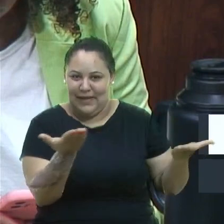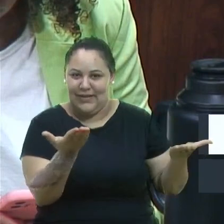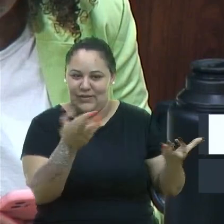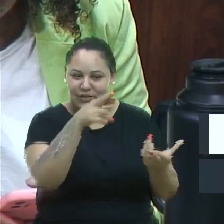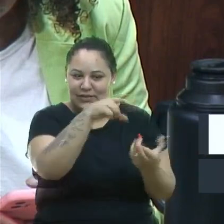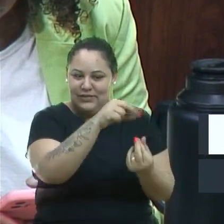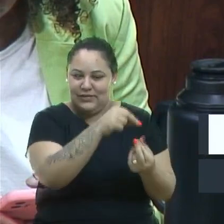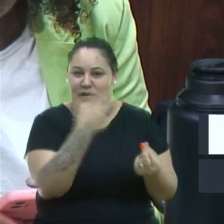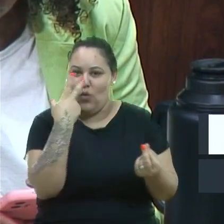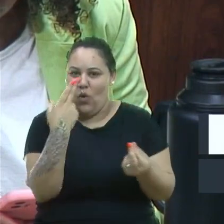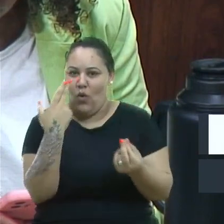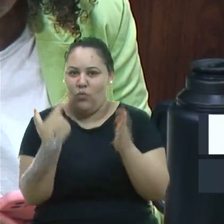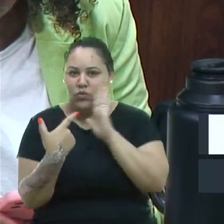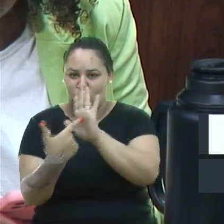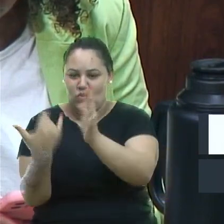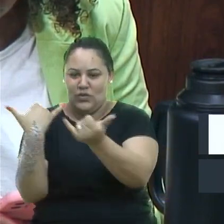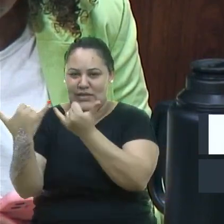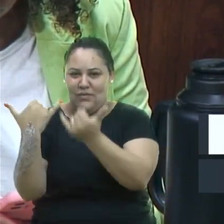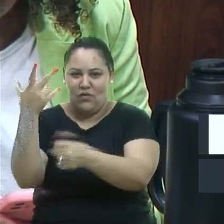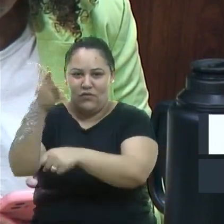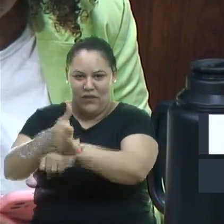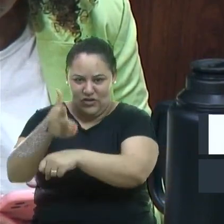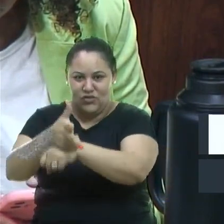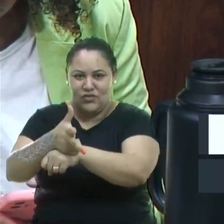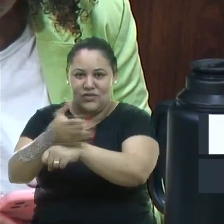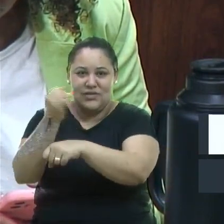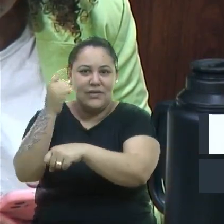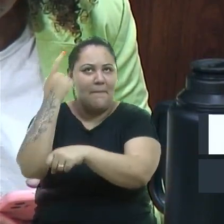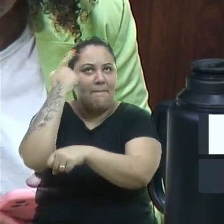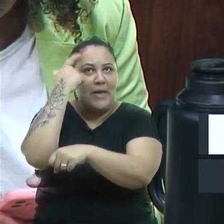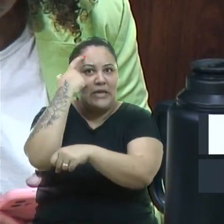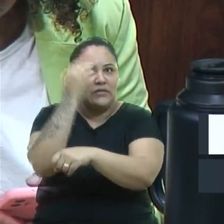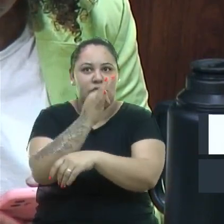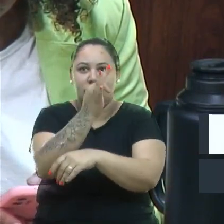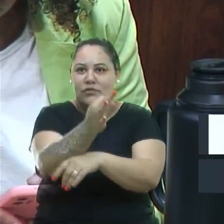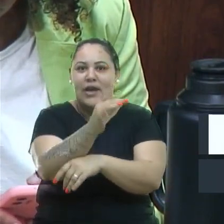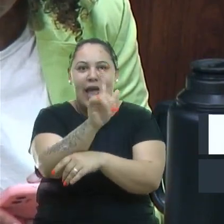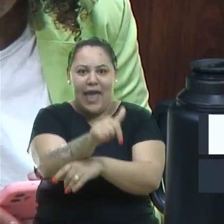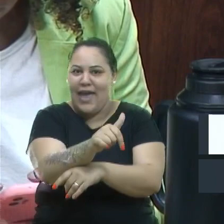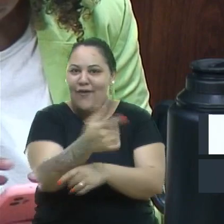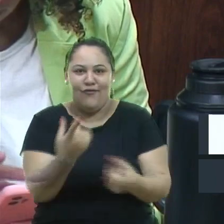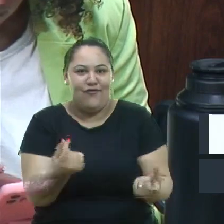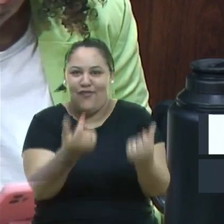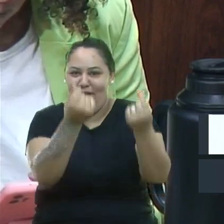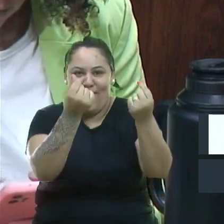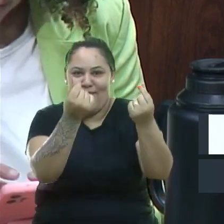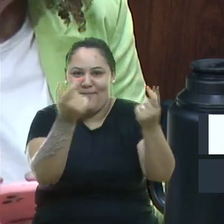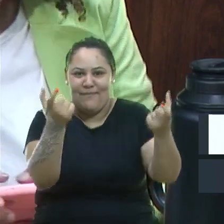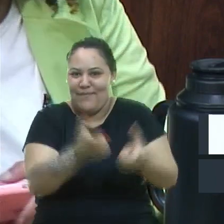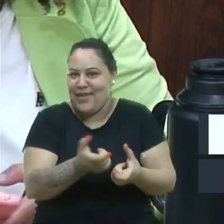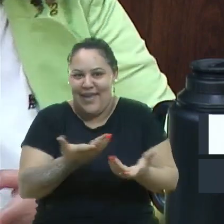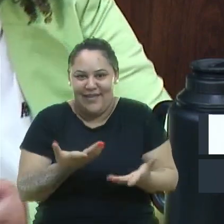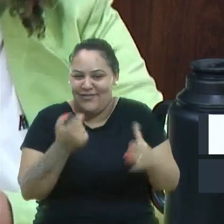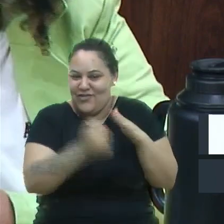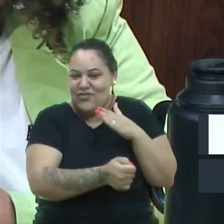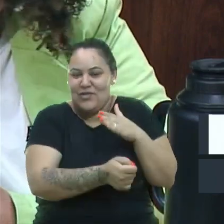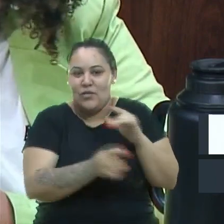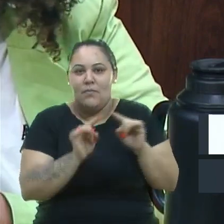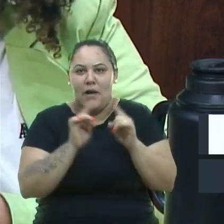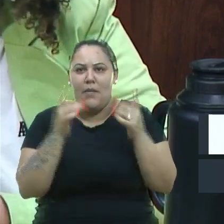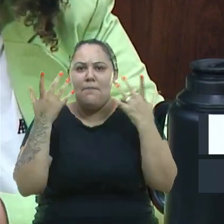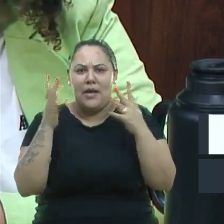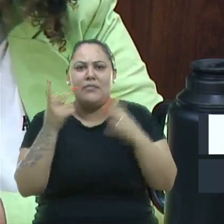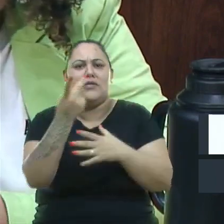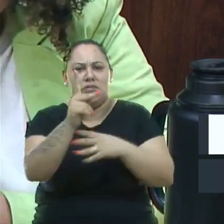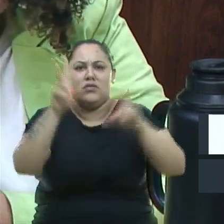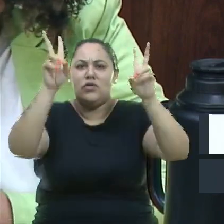no Japão, se nós pensarmos no longo prazo, é um valor ínfimo. Isso é evidente. Logicamente, um investimento, né? Mas, enfim, parabéns pelo seu